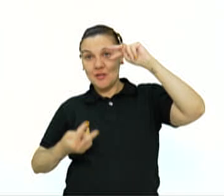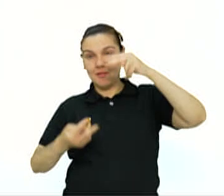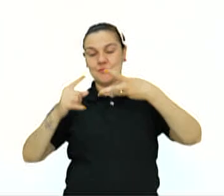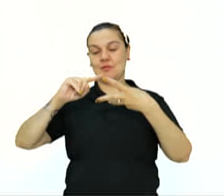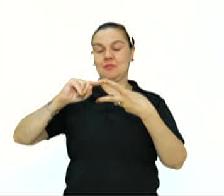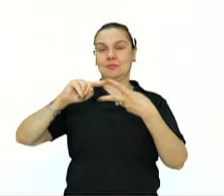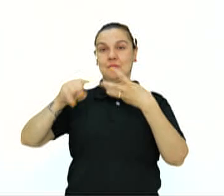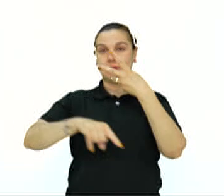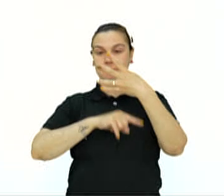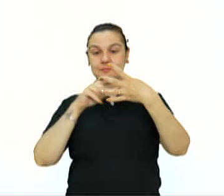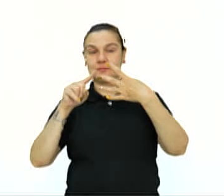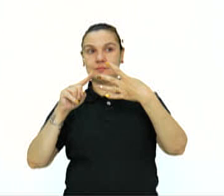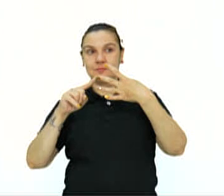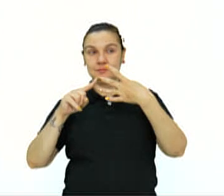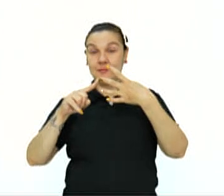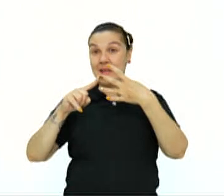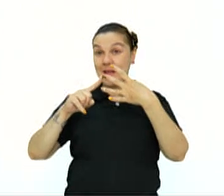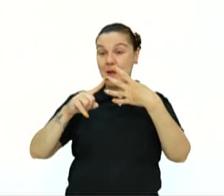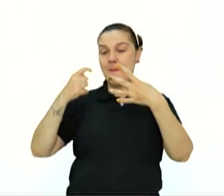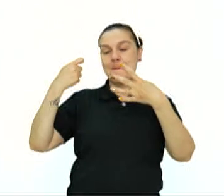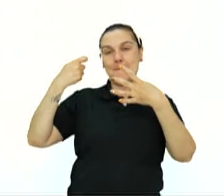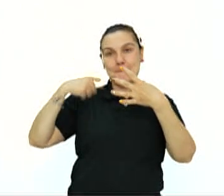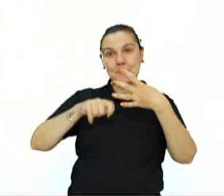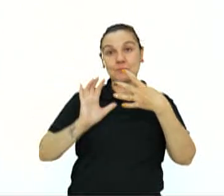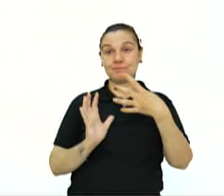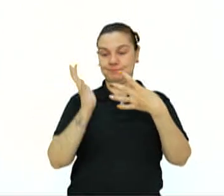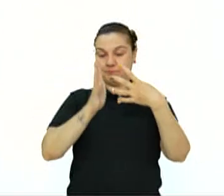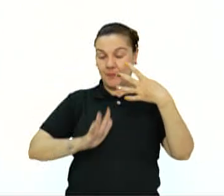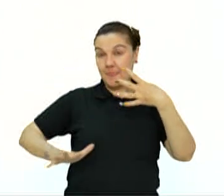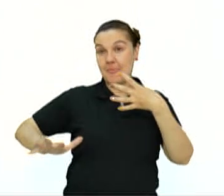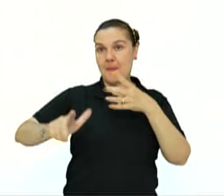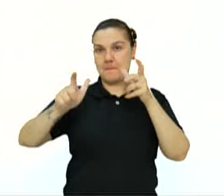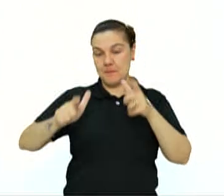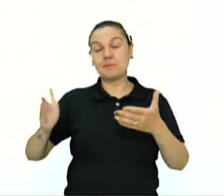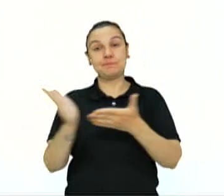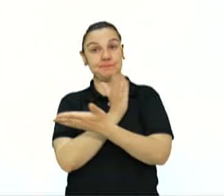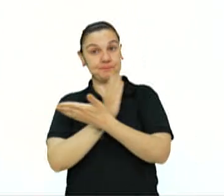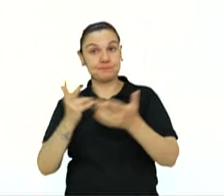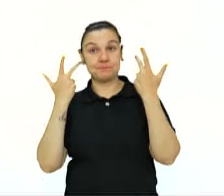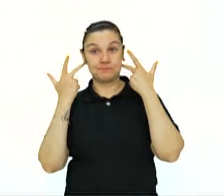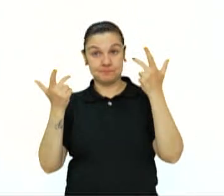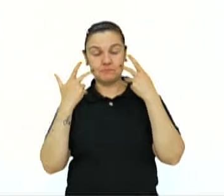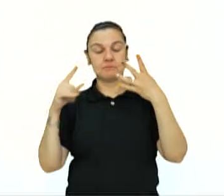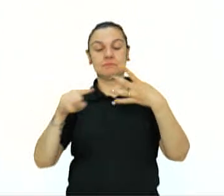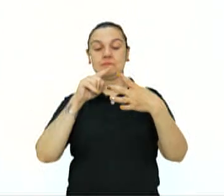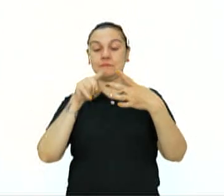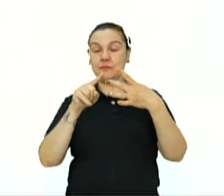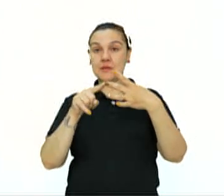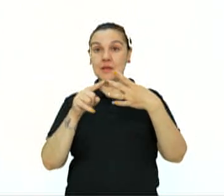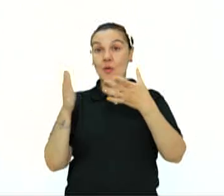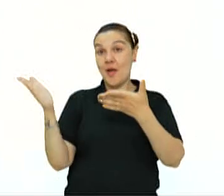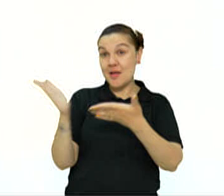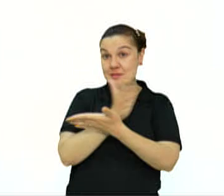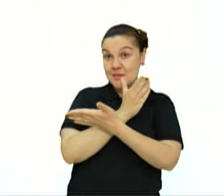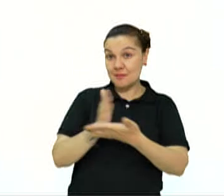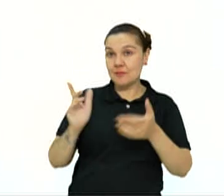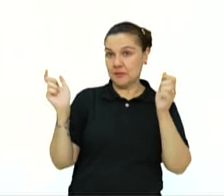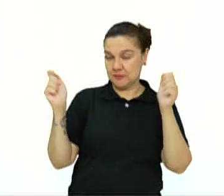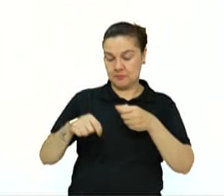mutação. Segundo, tem que ter a ação do ambiente, ou seja, seleção natural. A seleção natural vai provocar